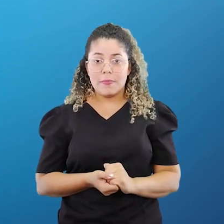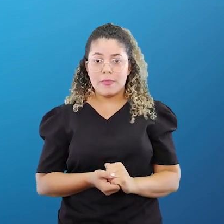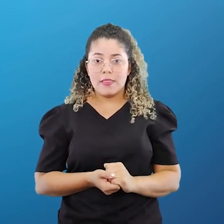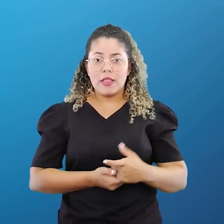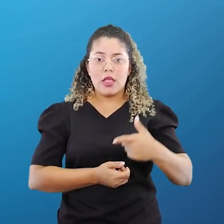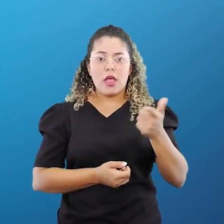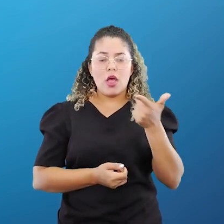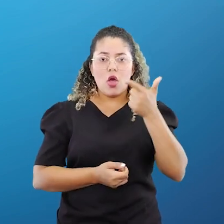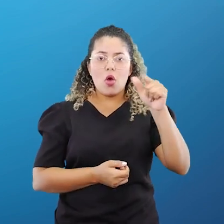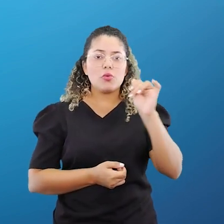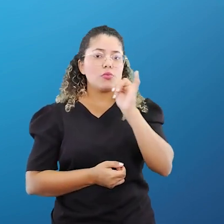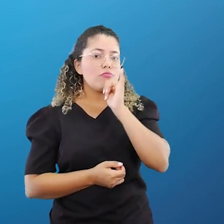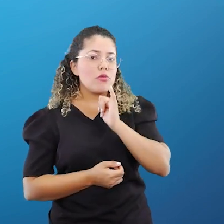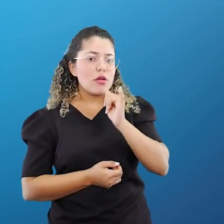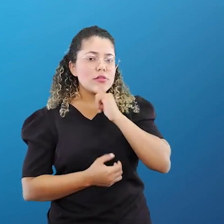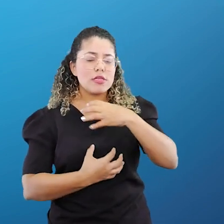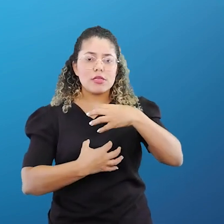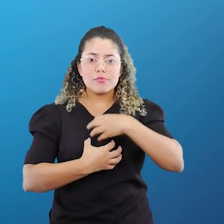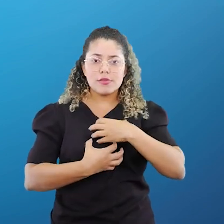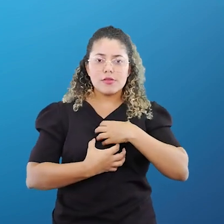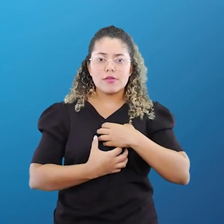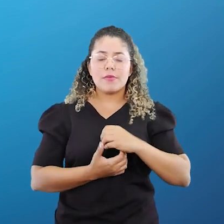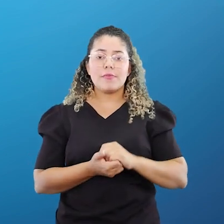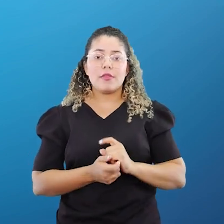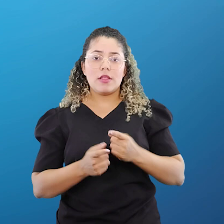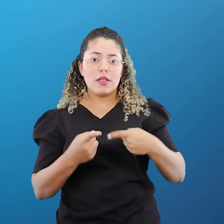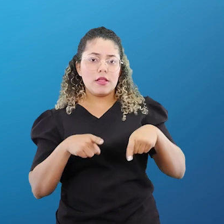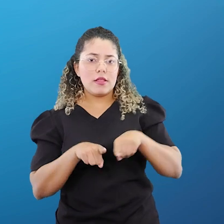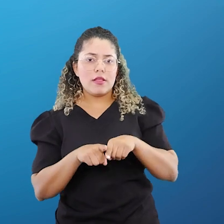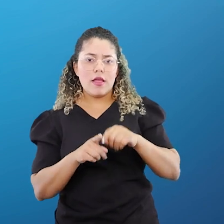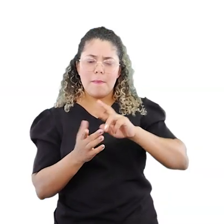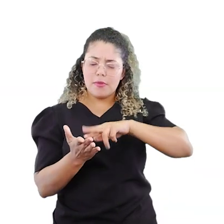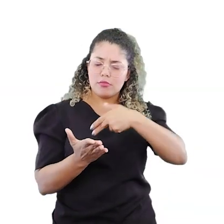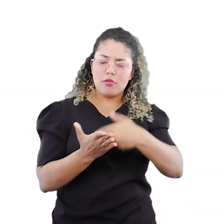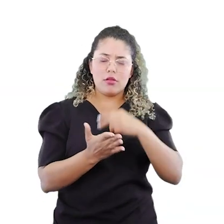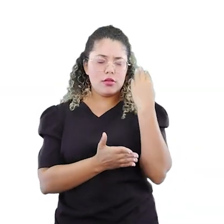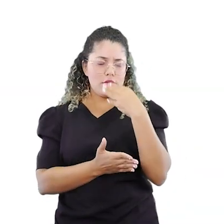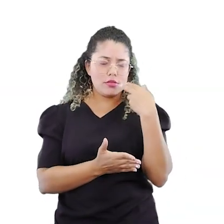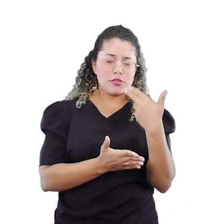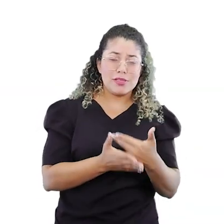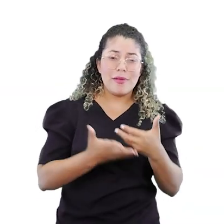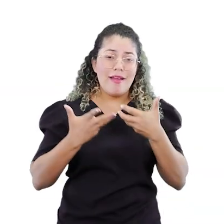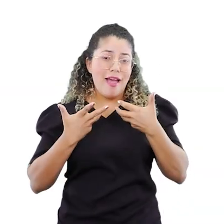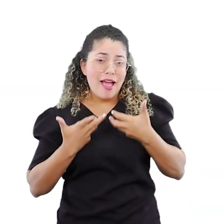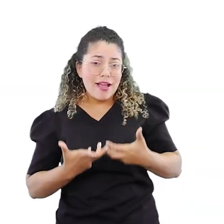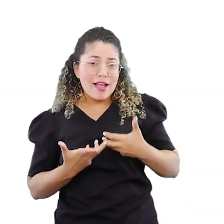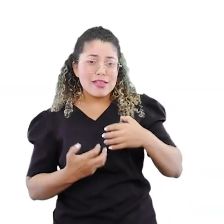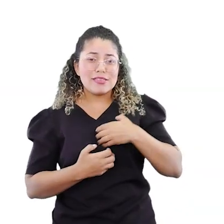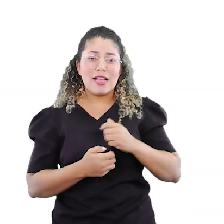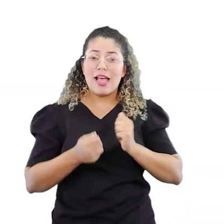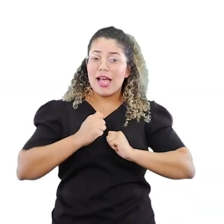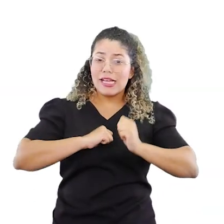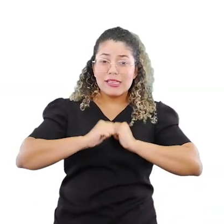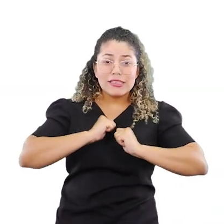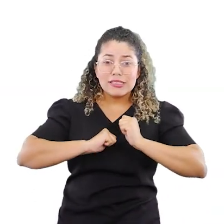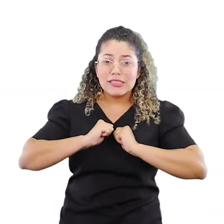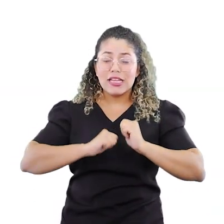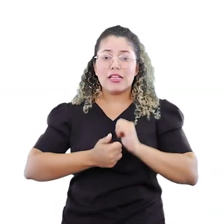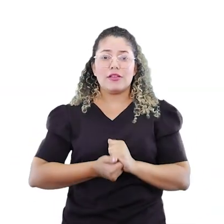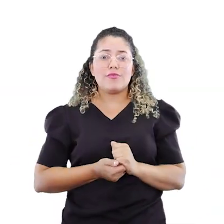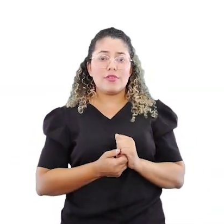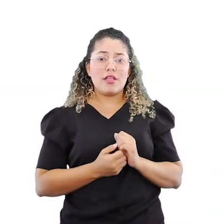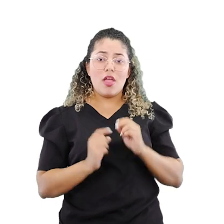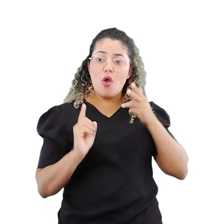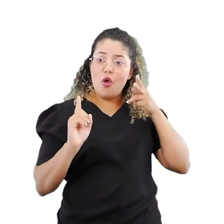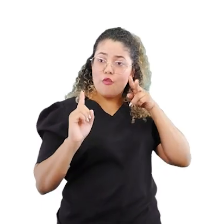Aqui mais um exemplo dos sintomas comuns da epilepsia: perda de consciência, cansaço, ansiedade,